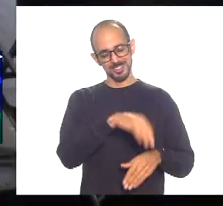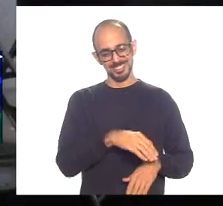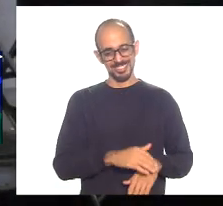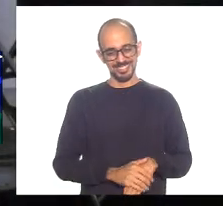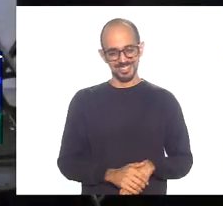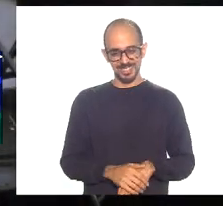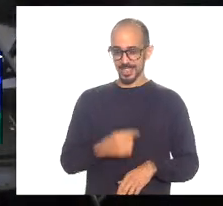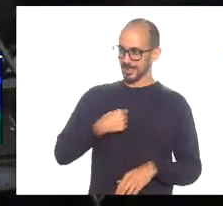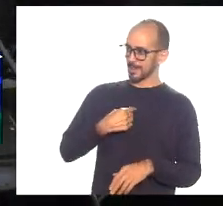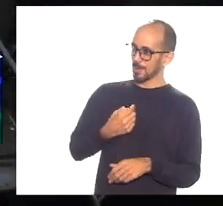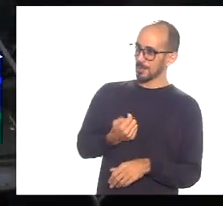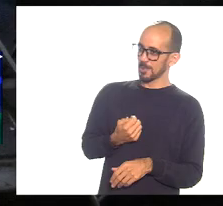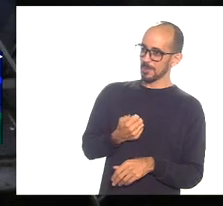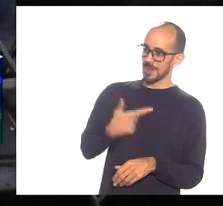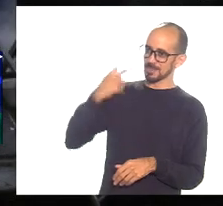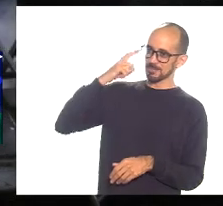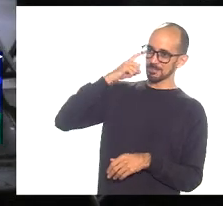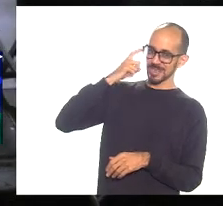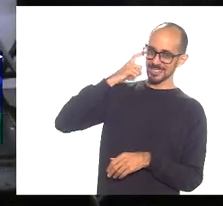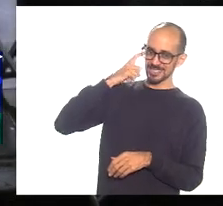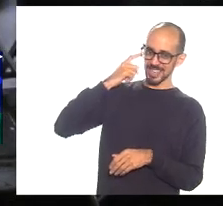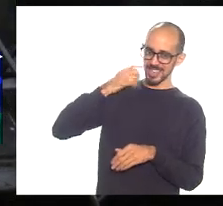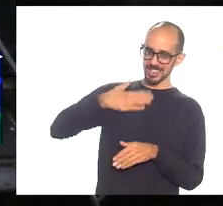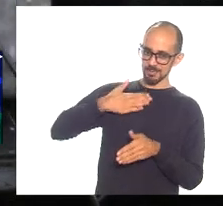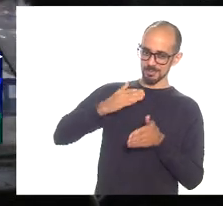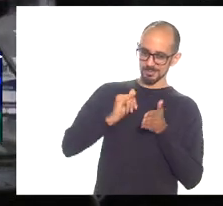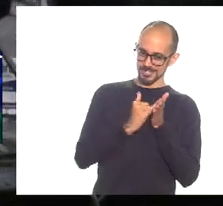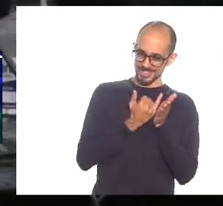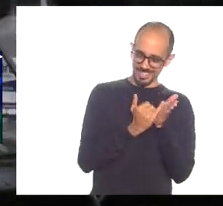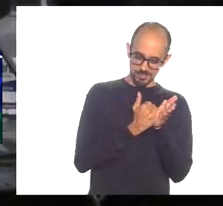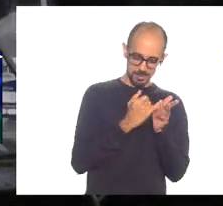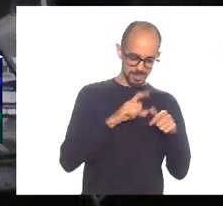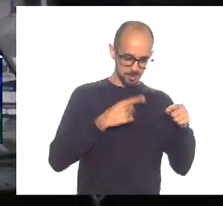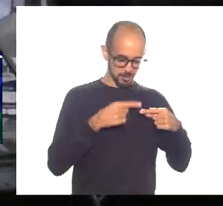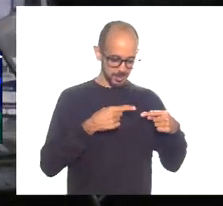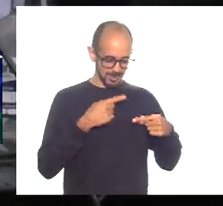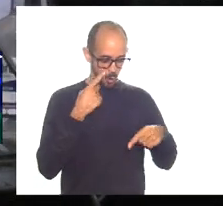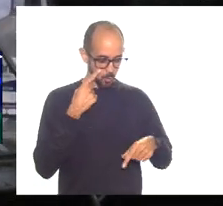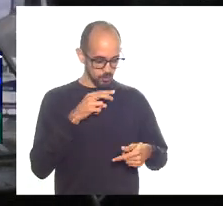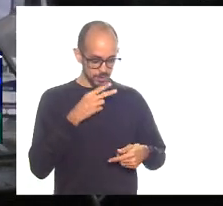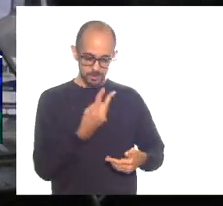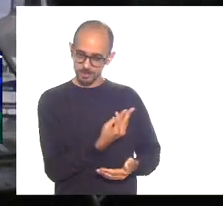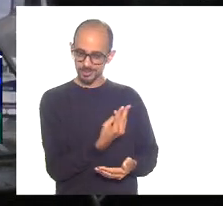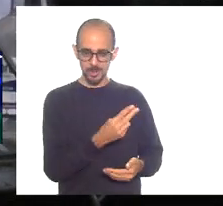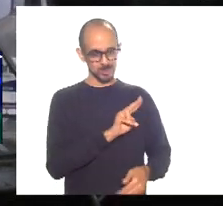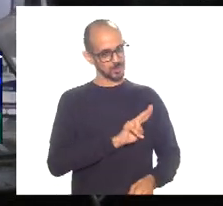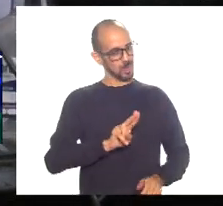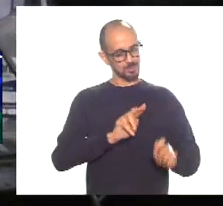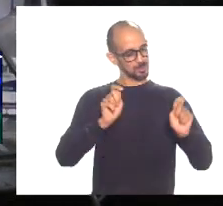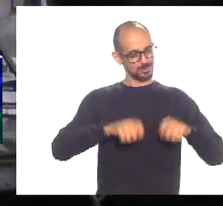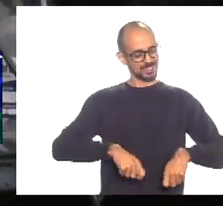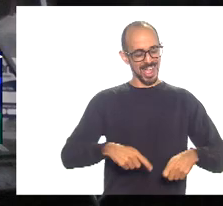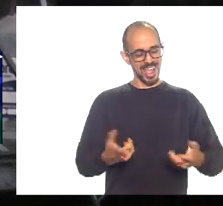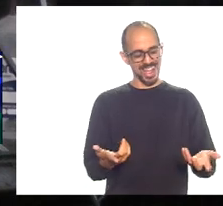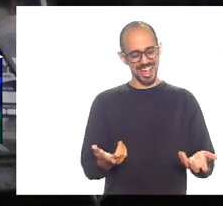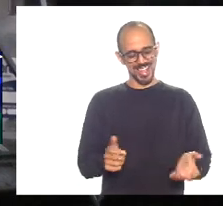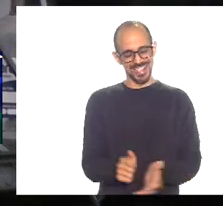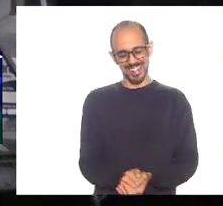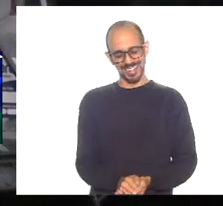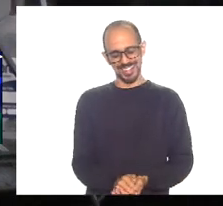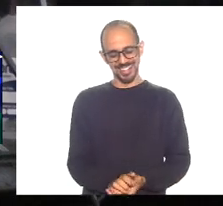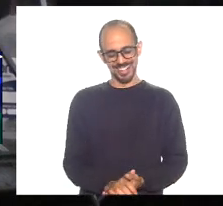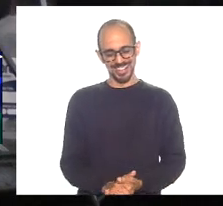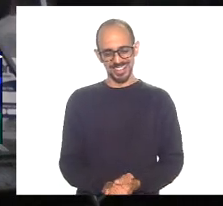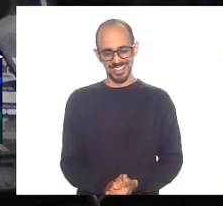até pensei em escrever os dois nomes não dá para competir é